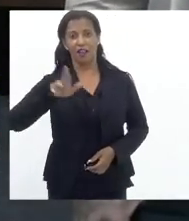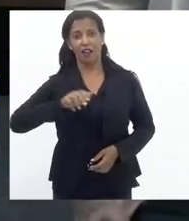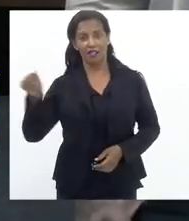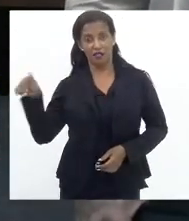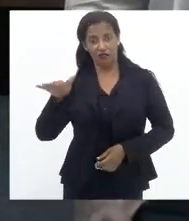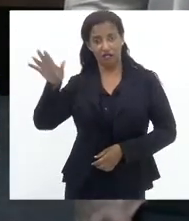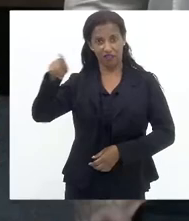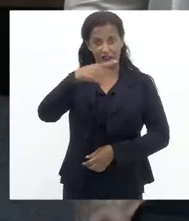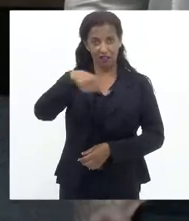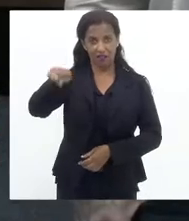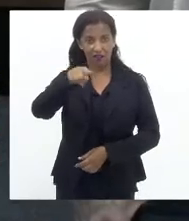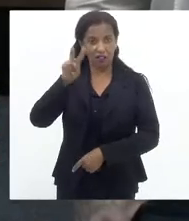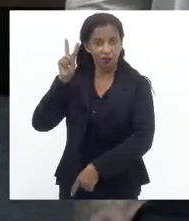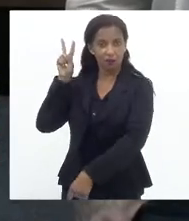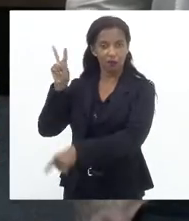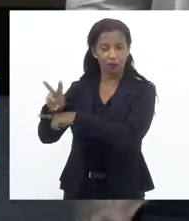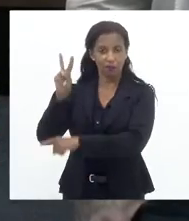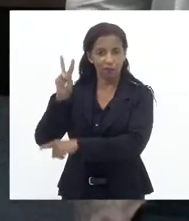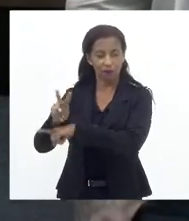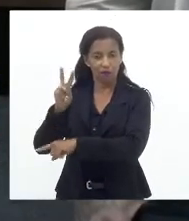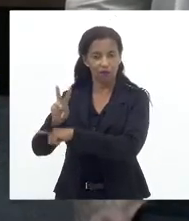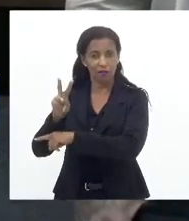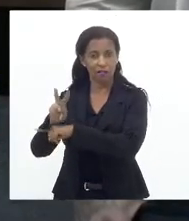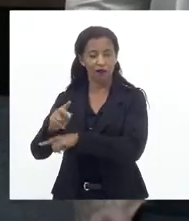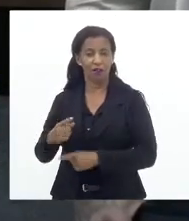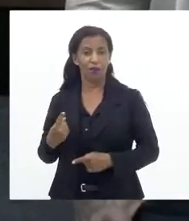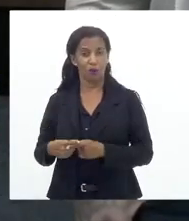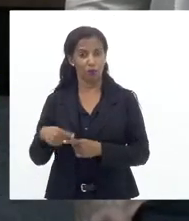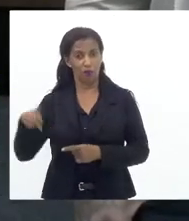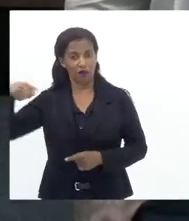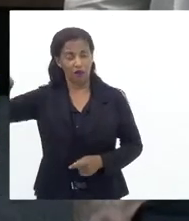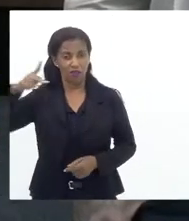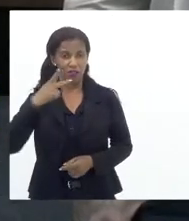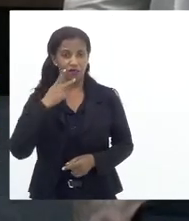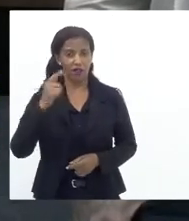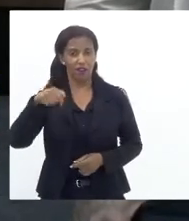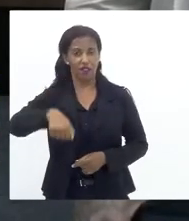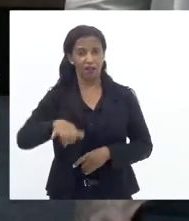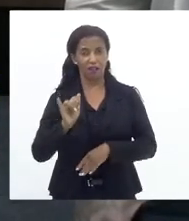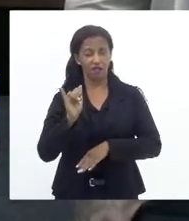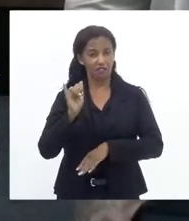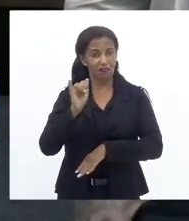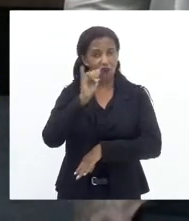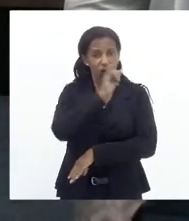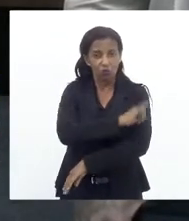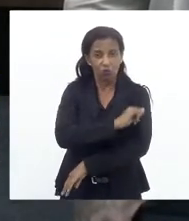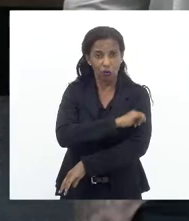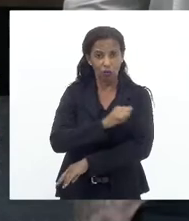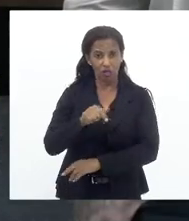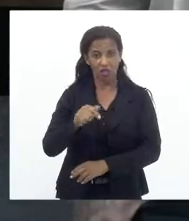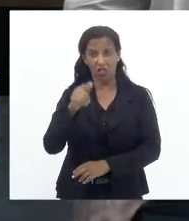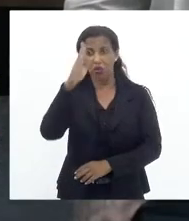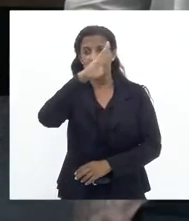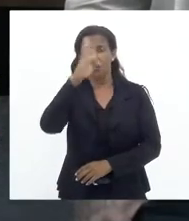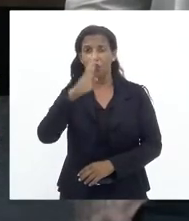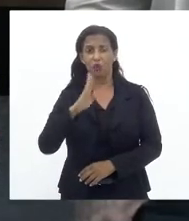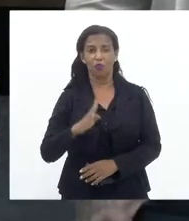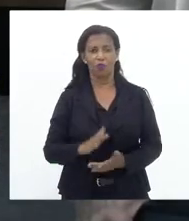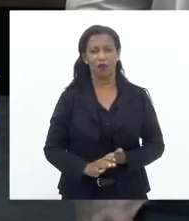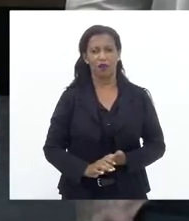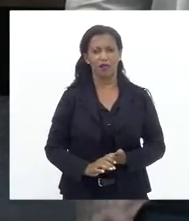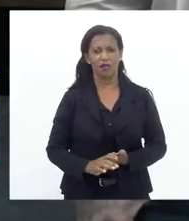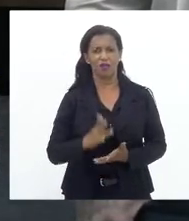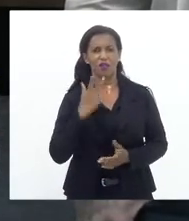eles defendem não pode fazer porque disseram que aqui no Rio de Janeiro no Brasil não tinham Spike Lee